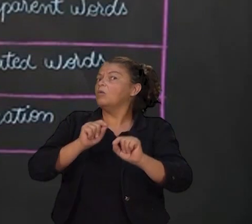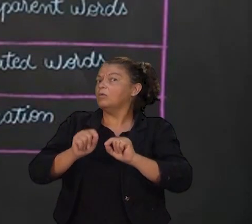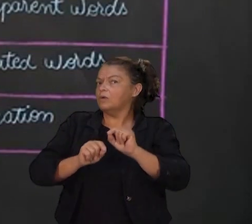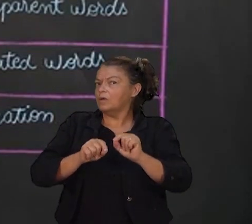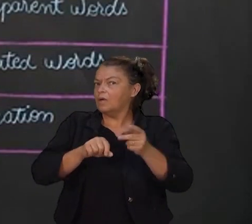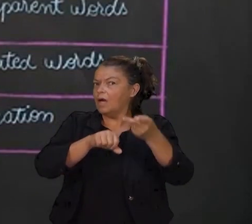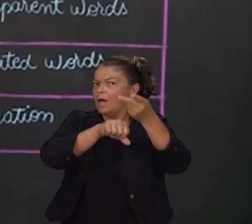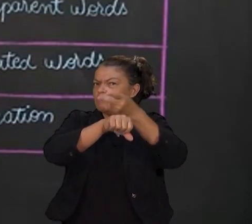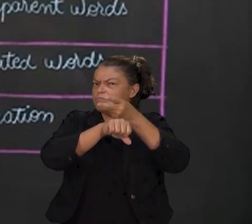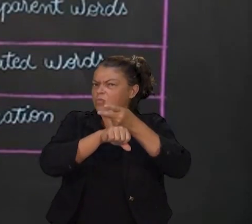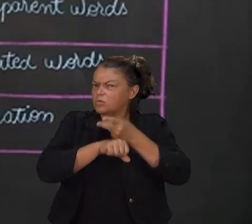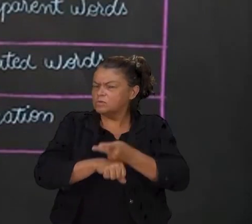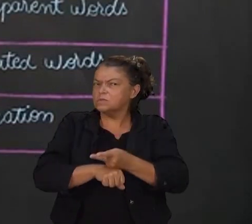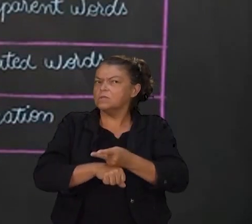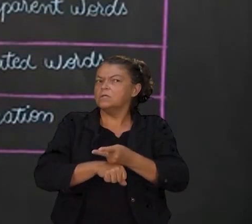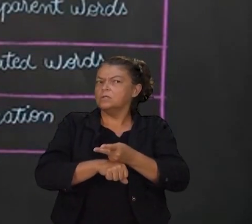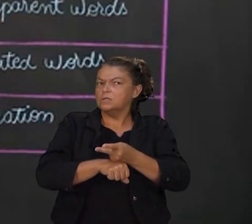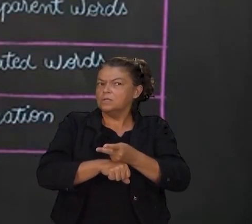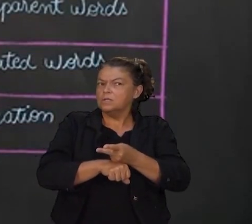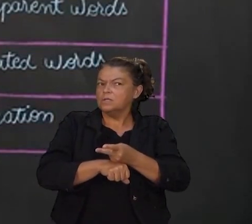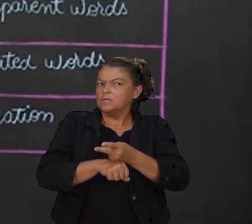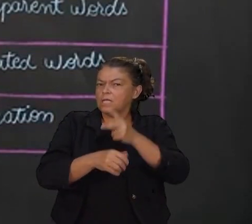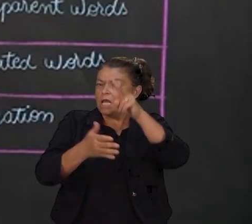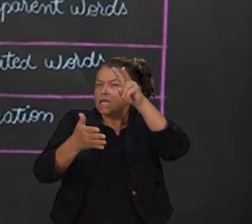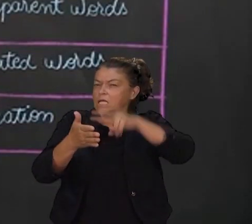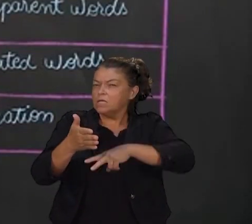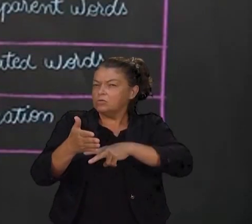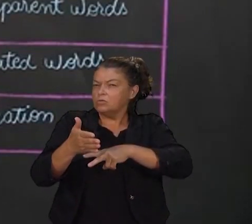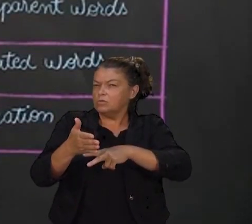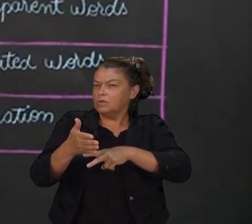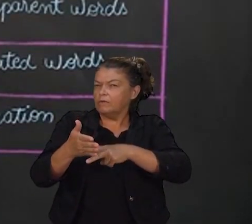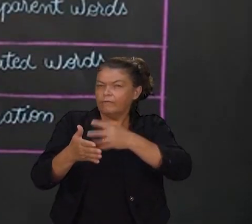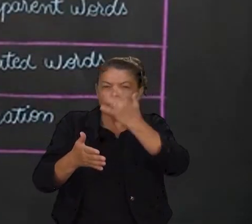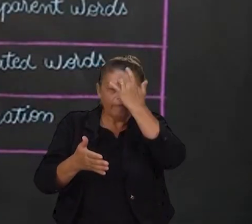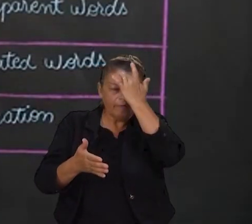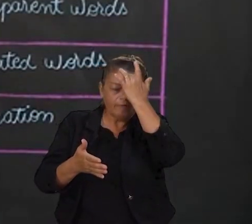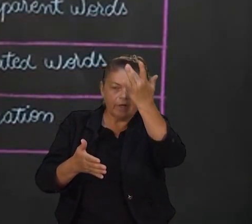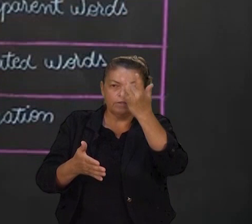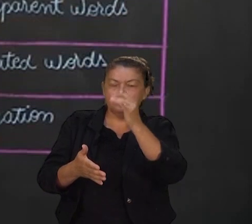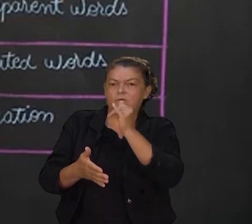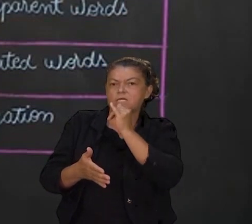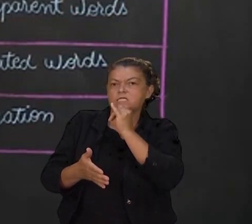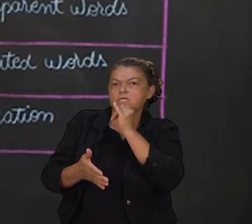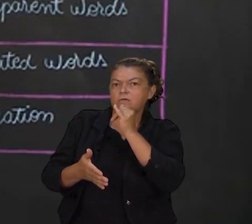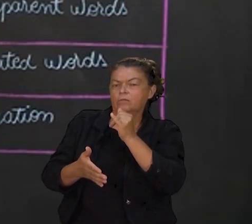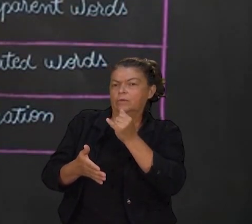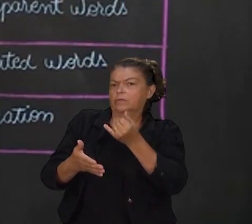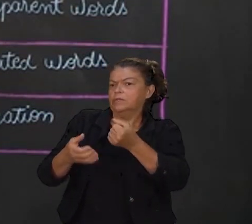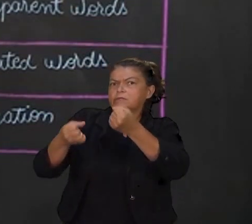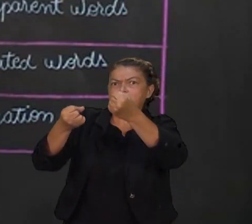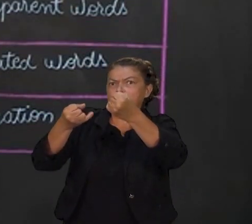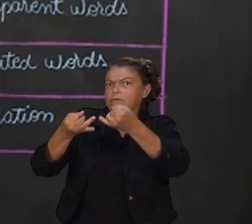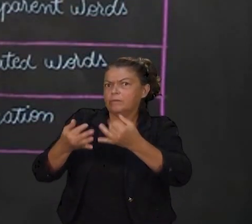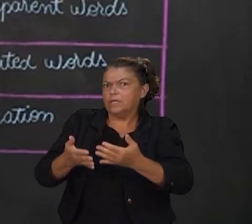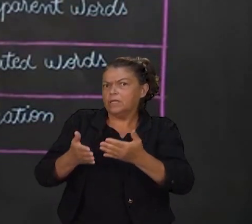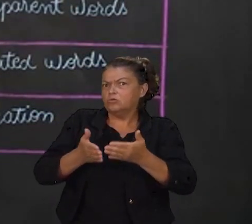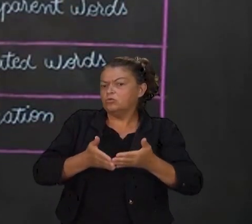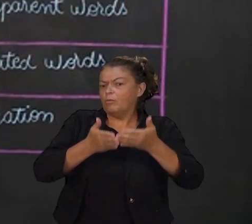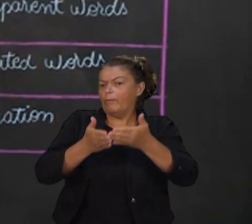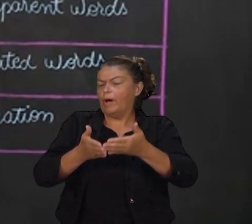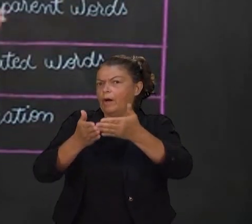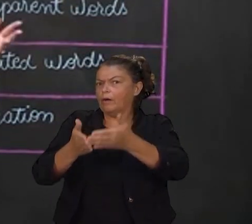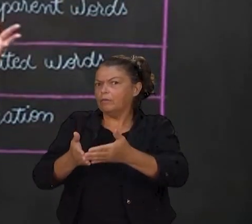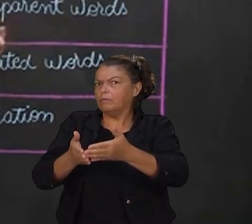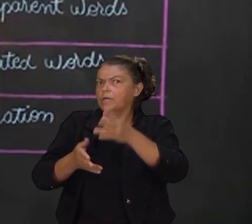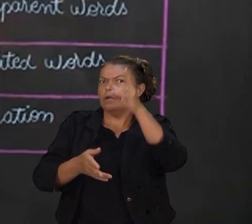busca por uma informação pontual. Por exemplo, se está falando do Titanic, eu me lembro que